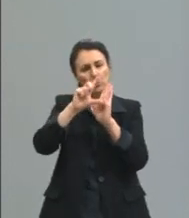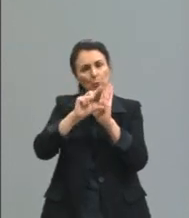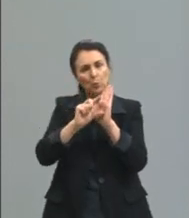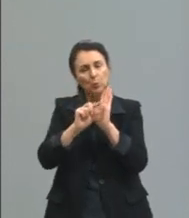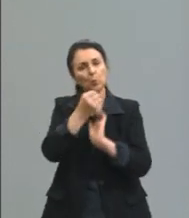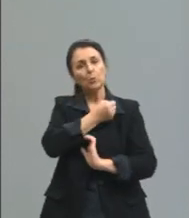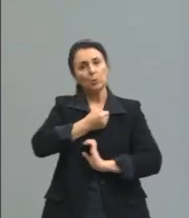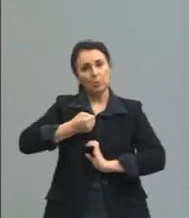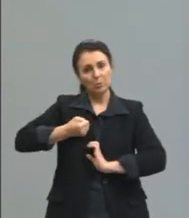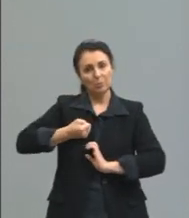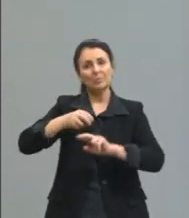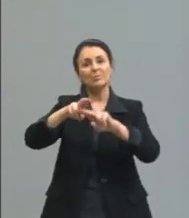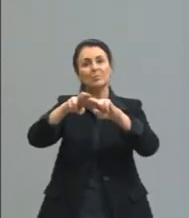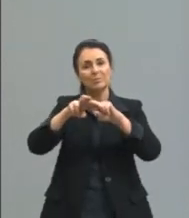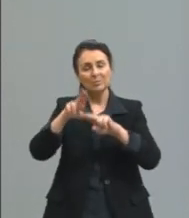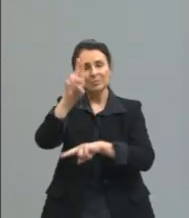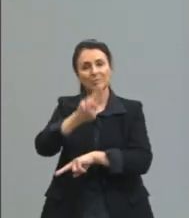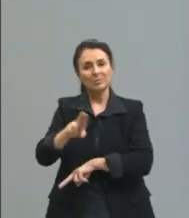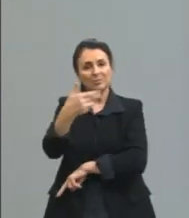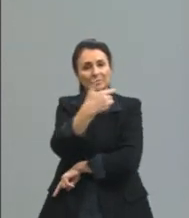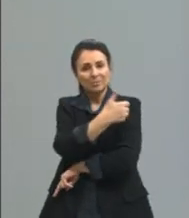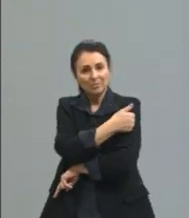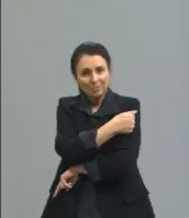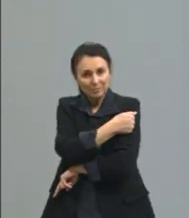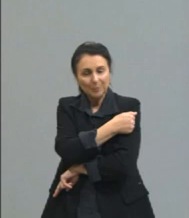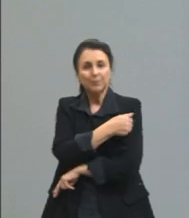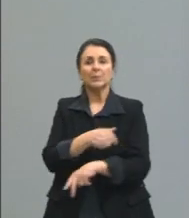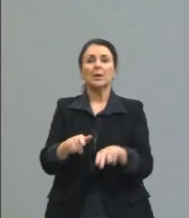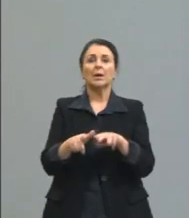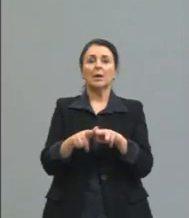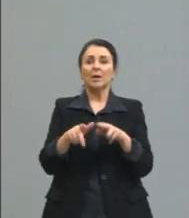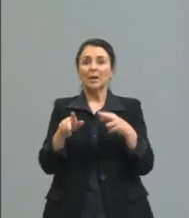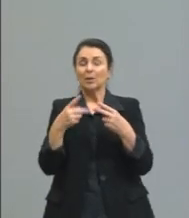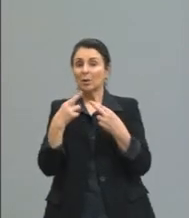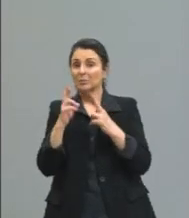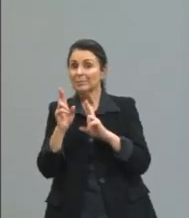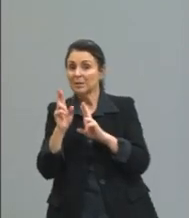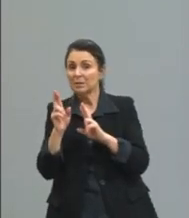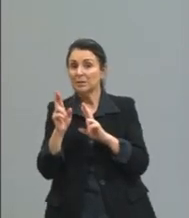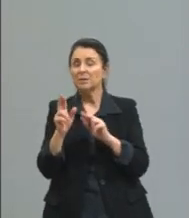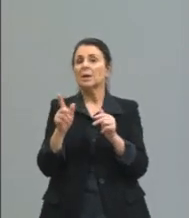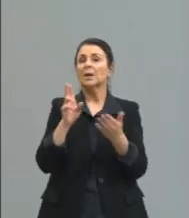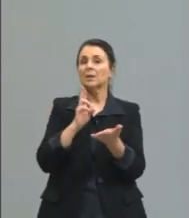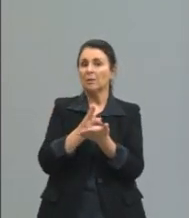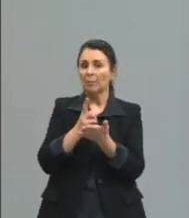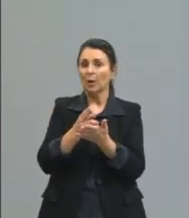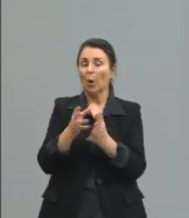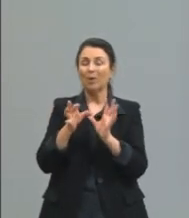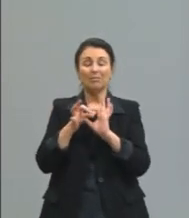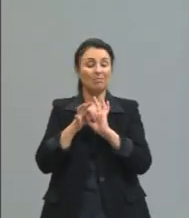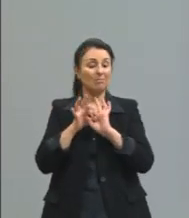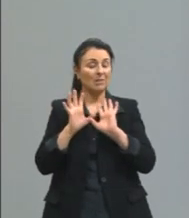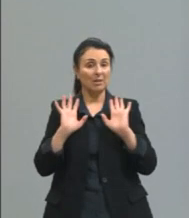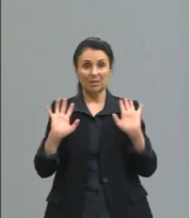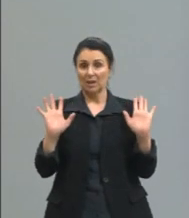acentuado também, né, e estamos na esperança aí do mundo estar livre da poliomielite também.